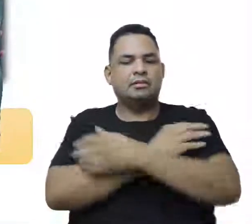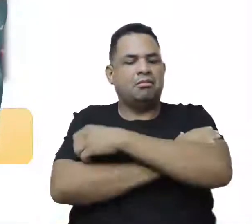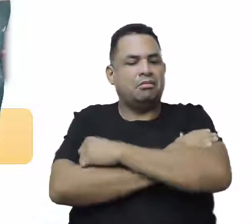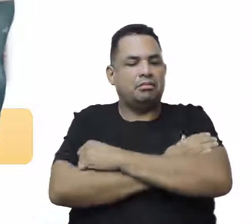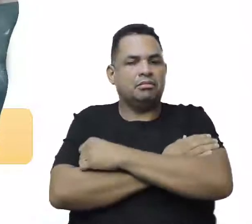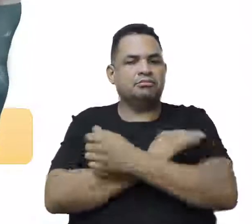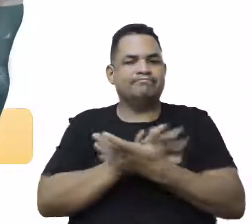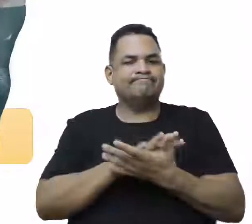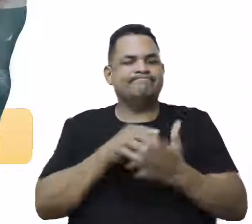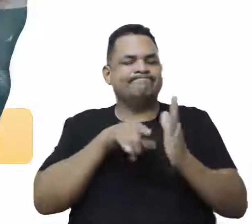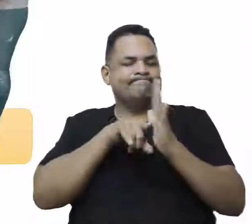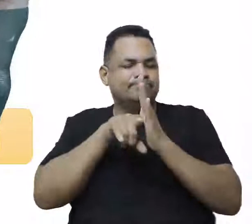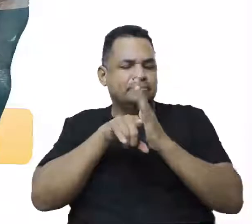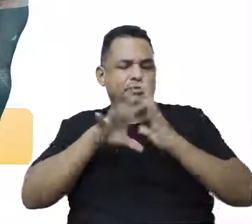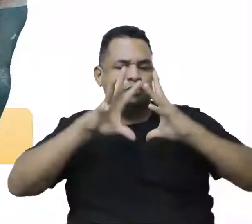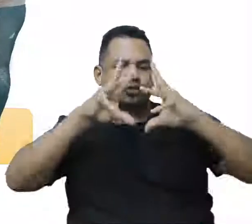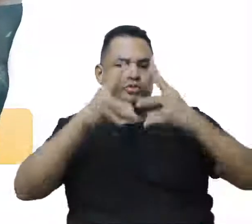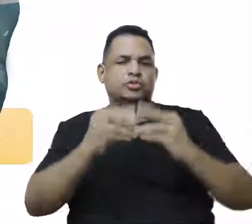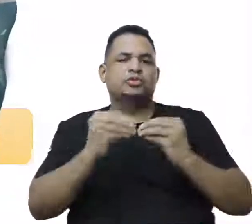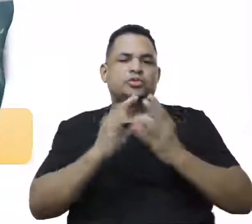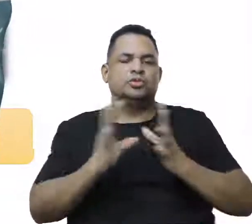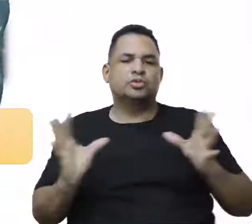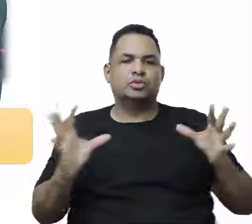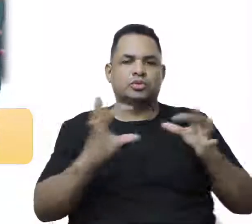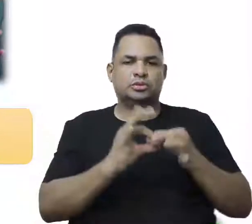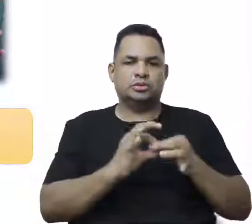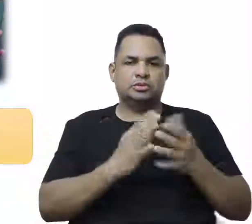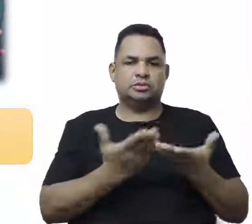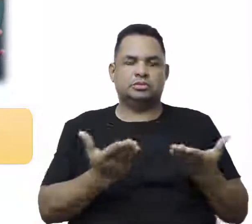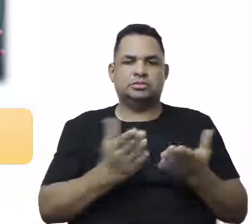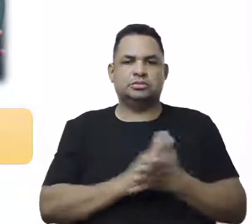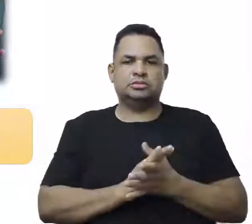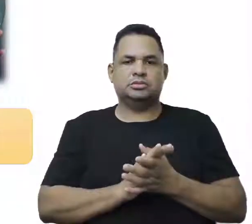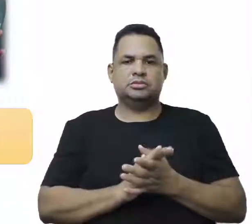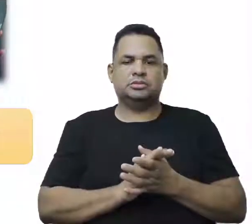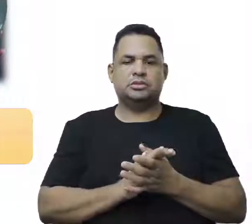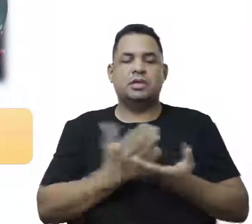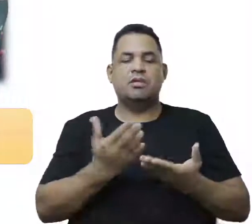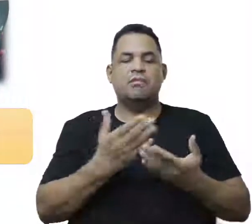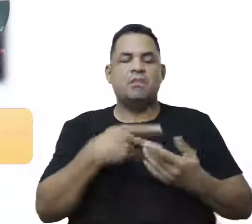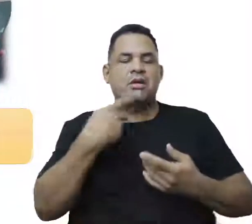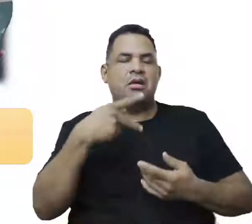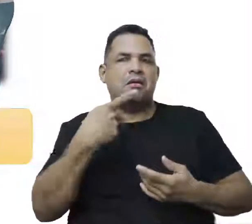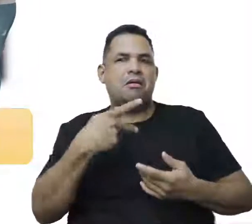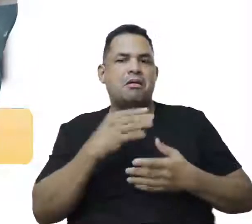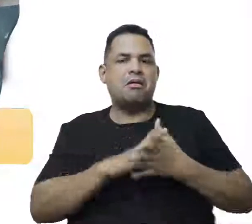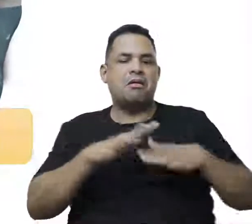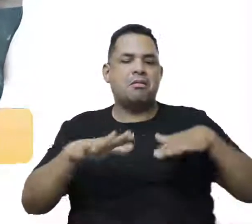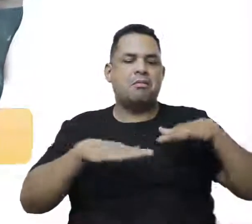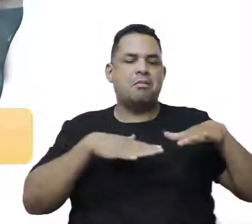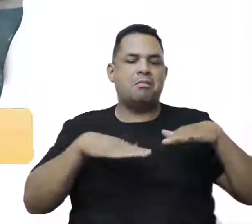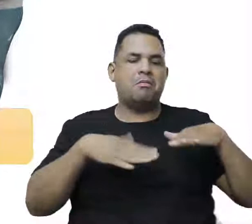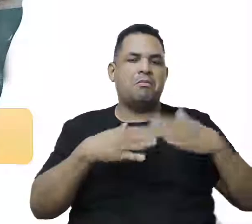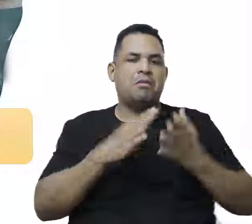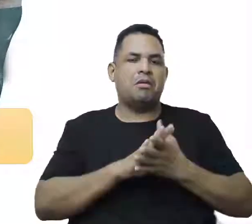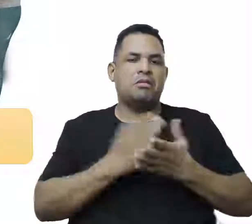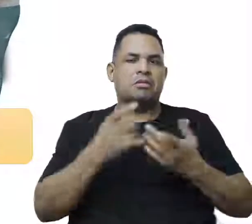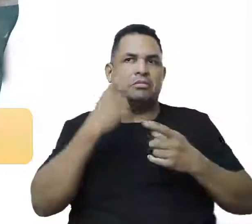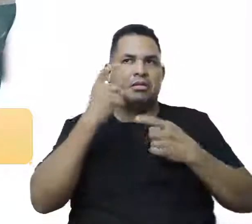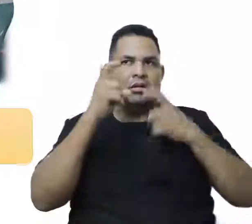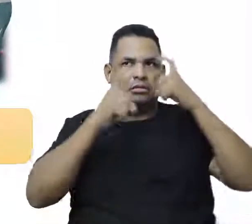cruzado. Analise todo o contexto. Isso. Então, a gente não pode julgar um movimento, uma expressão, um comportamento isolado.